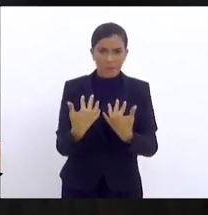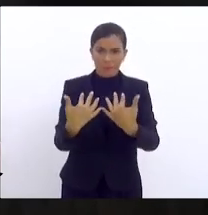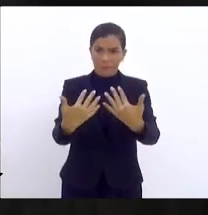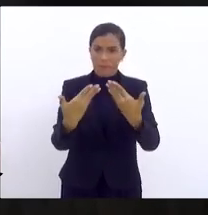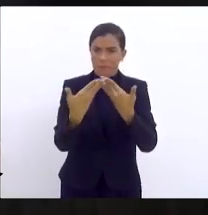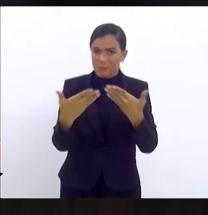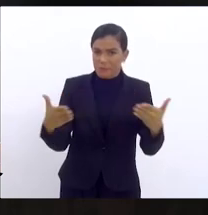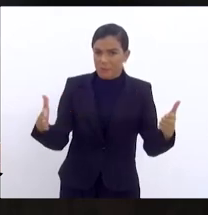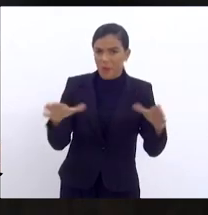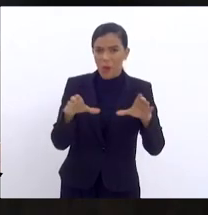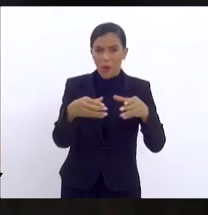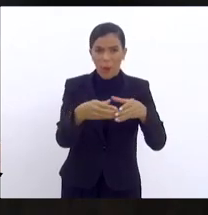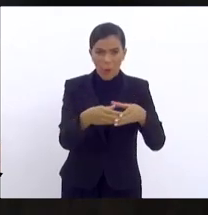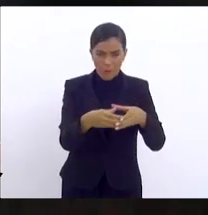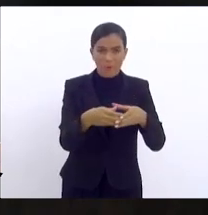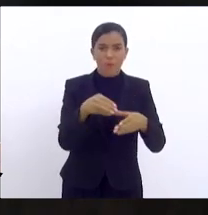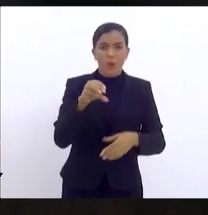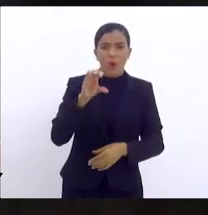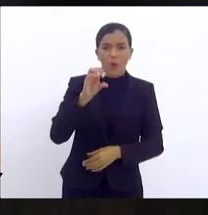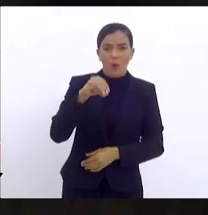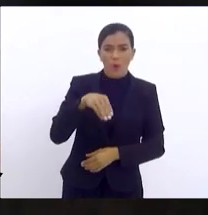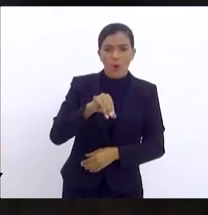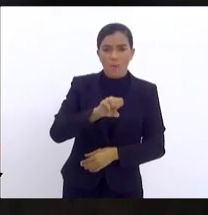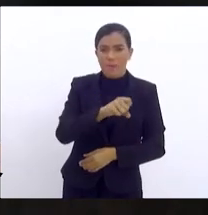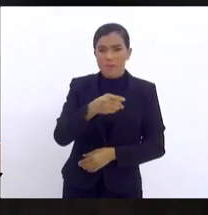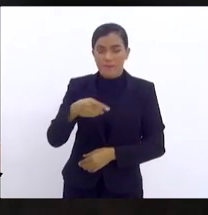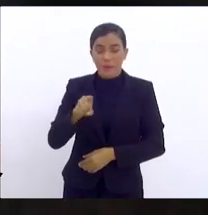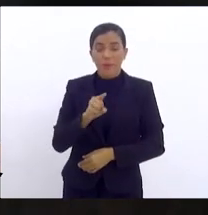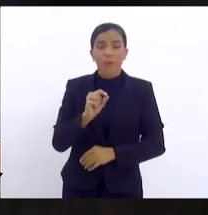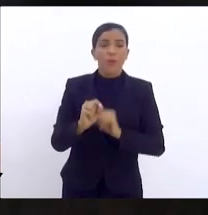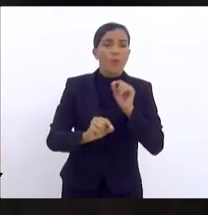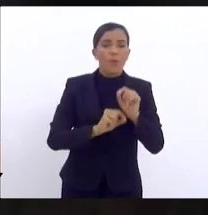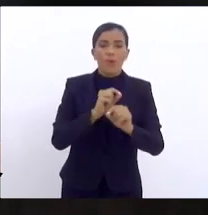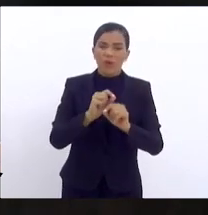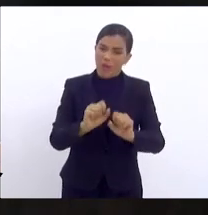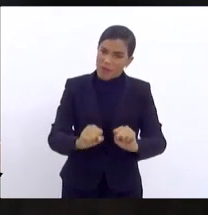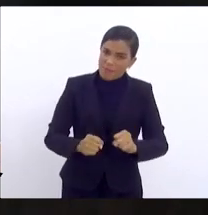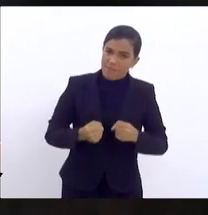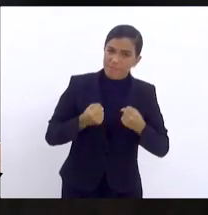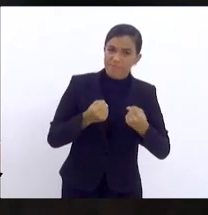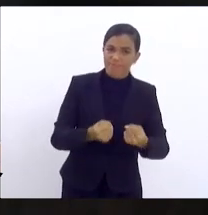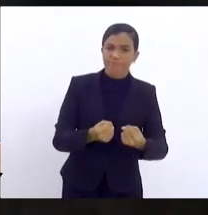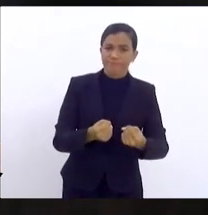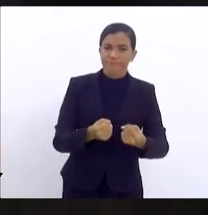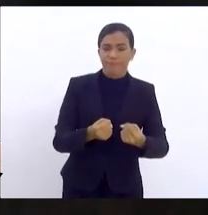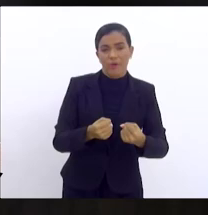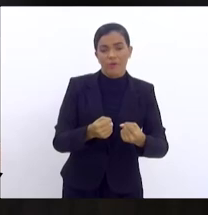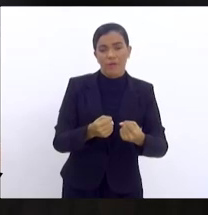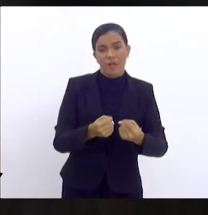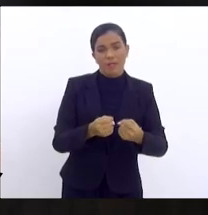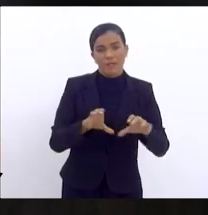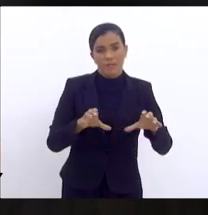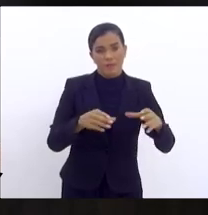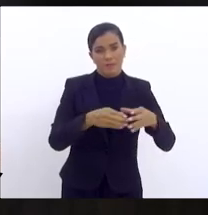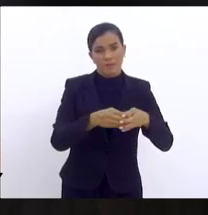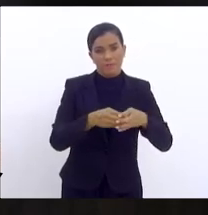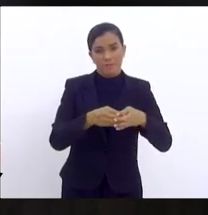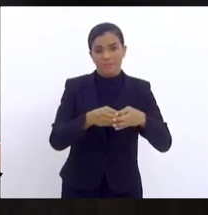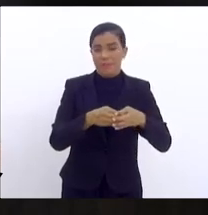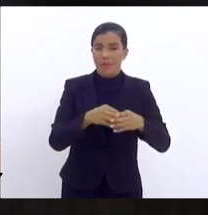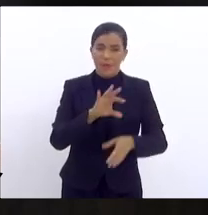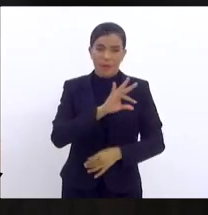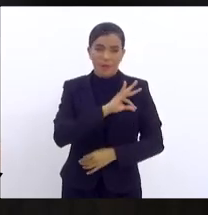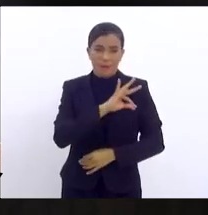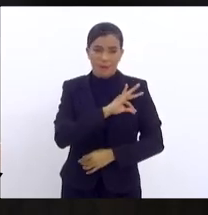nós estamos fazendo essas comissões que a comissão tá fazendo é exatamente o que é fortalecer as nossas corporações porque